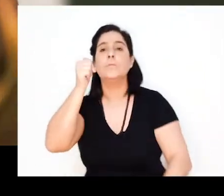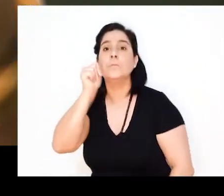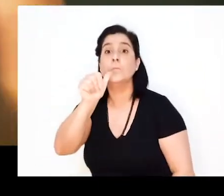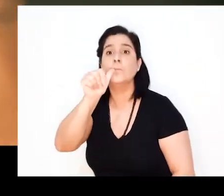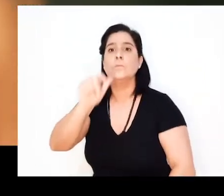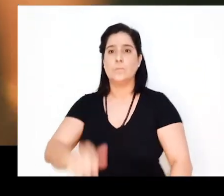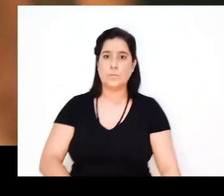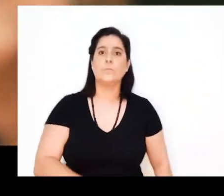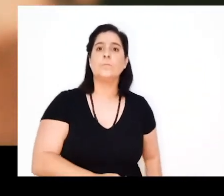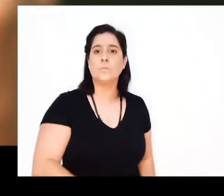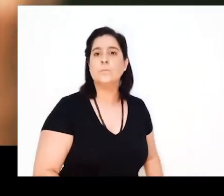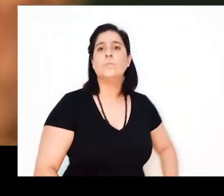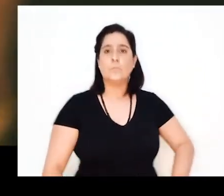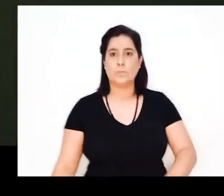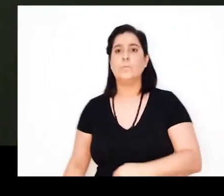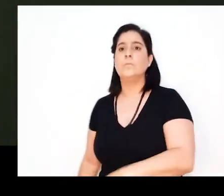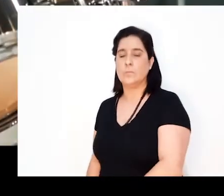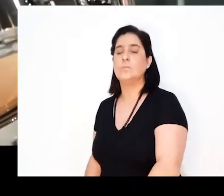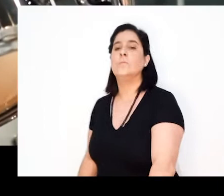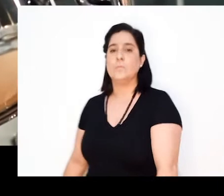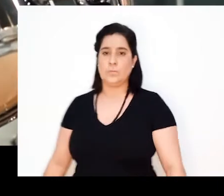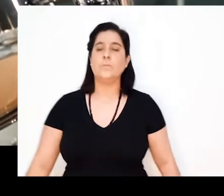Ela é mulher.